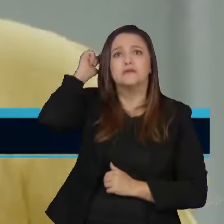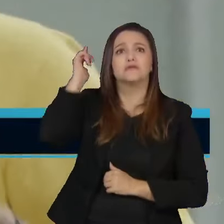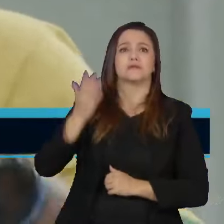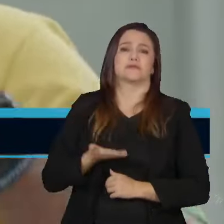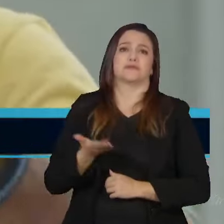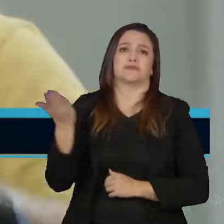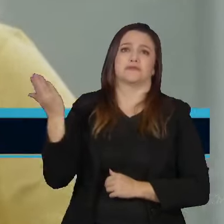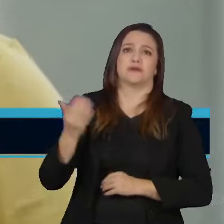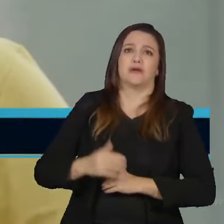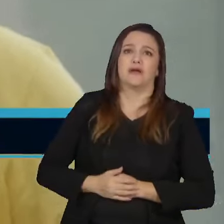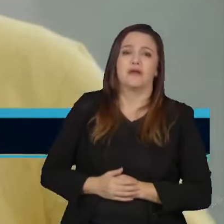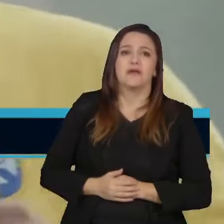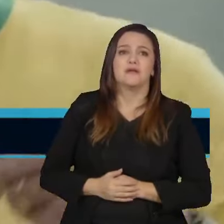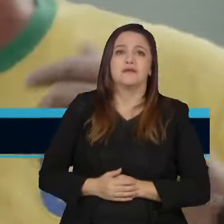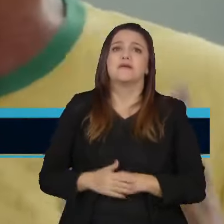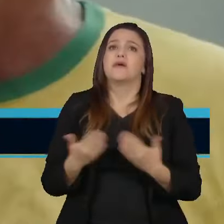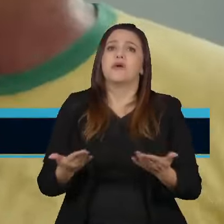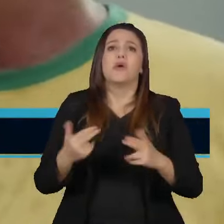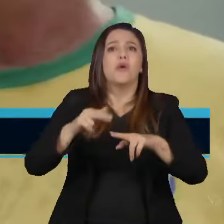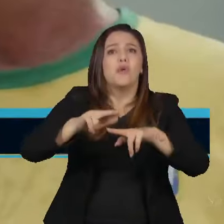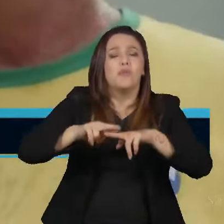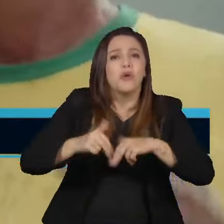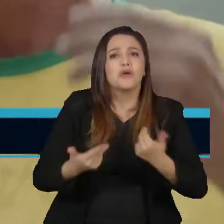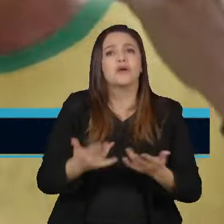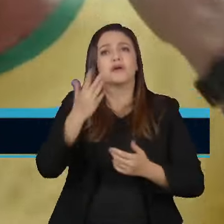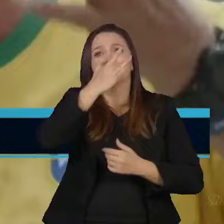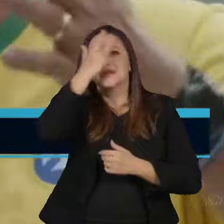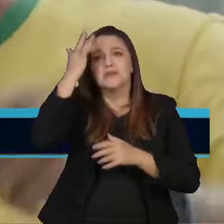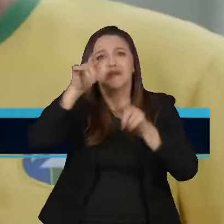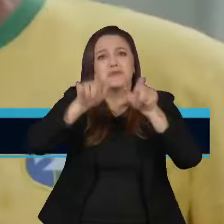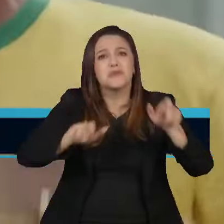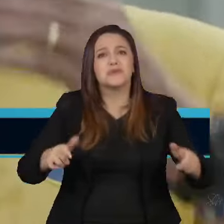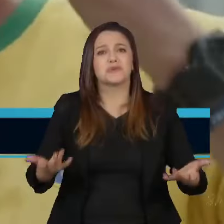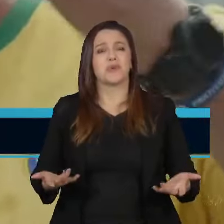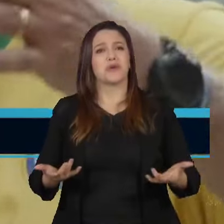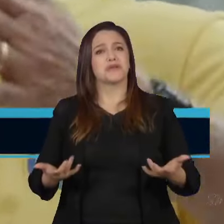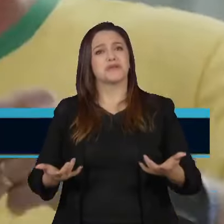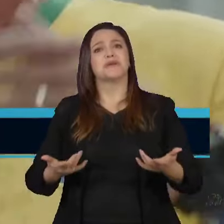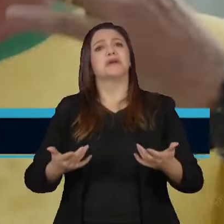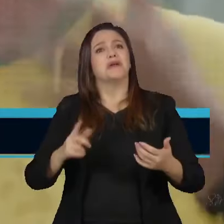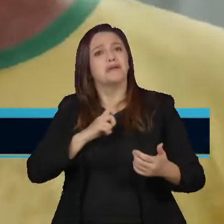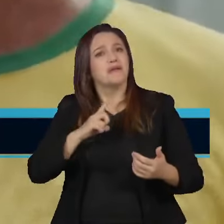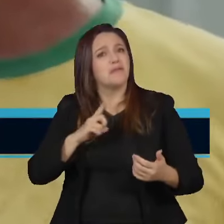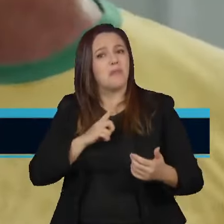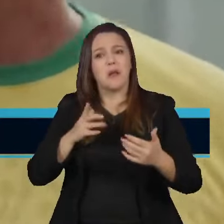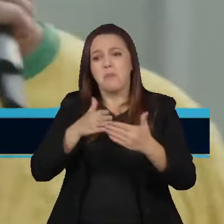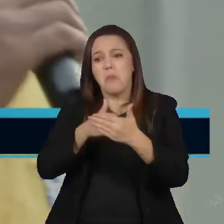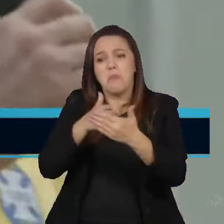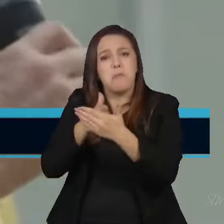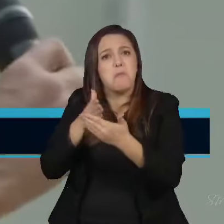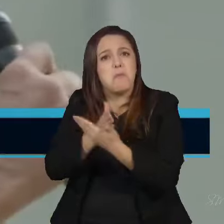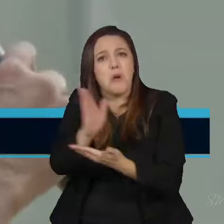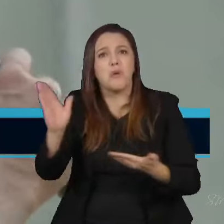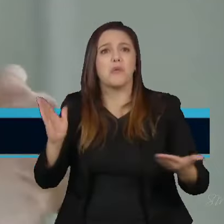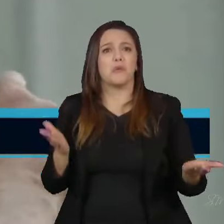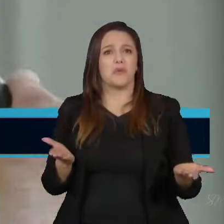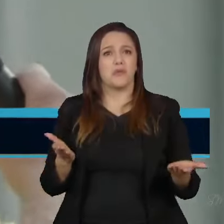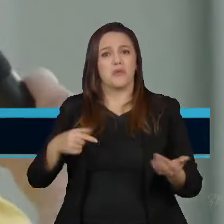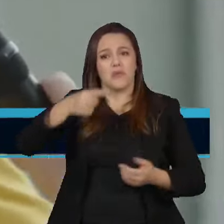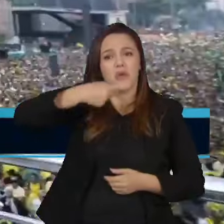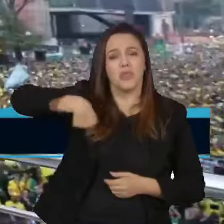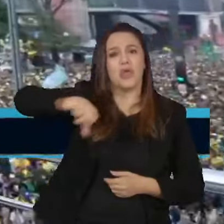constitucionais naqueles que saem, que rompem o limite das quatro linhas da